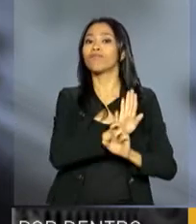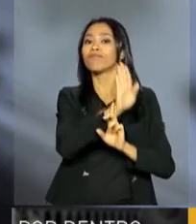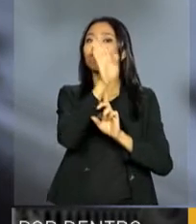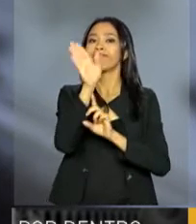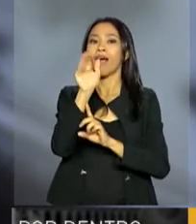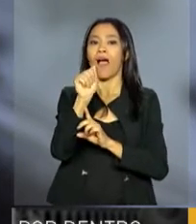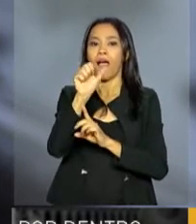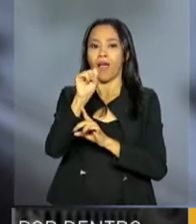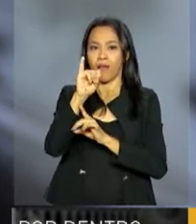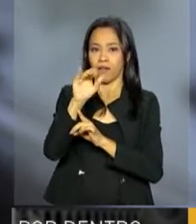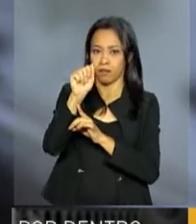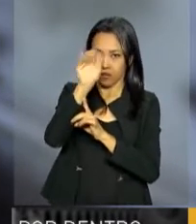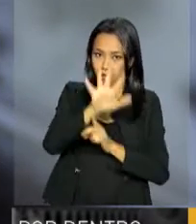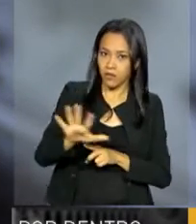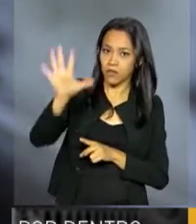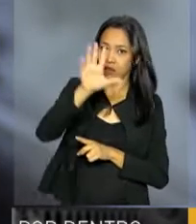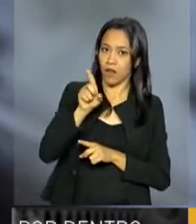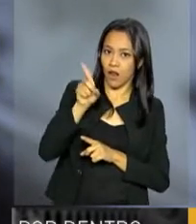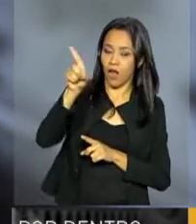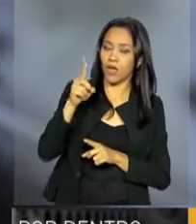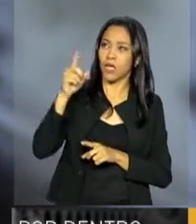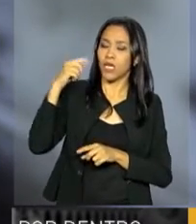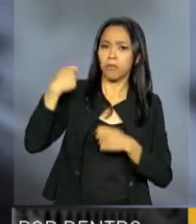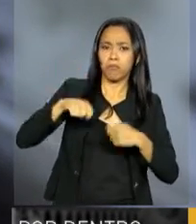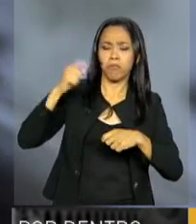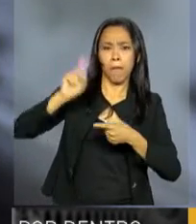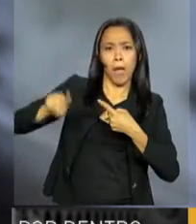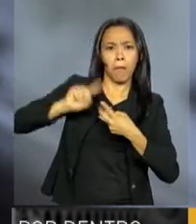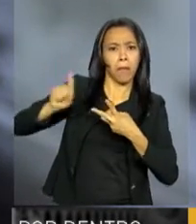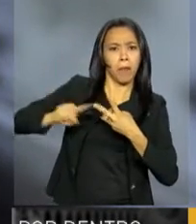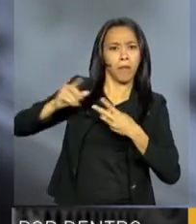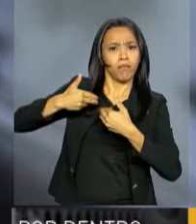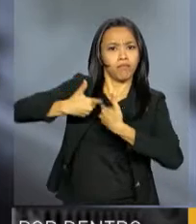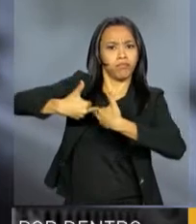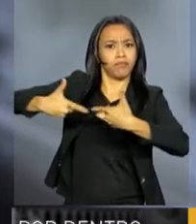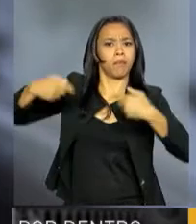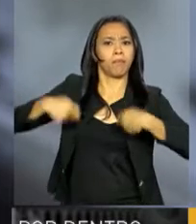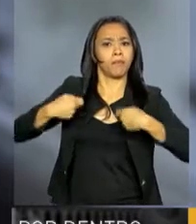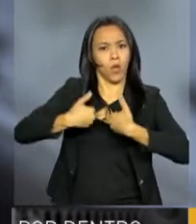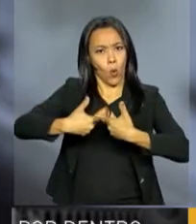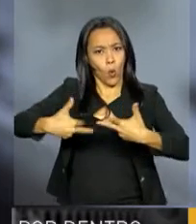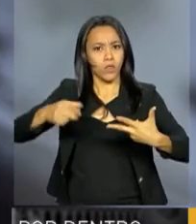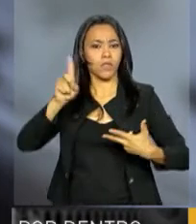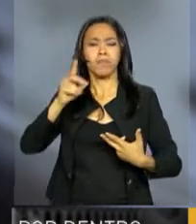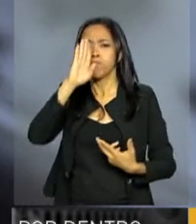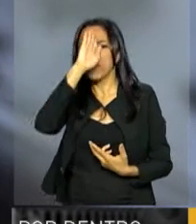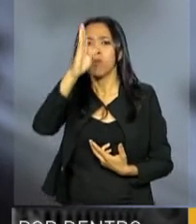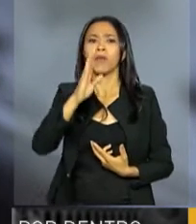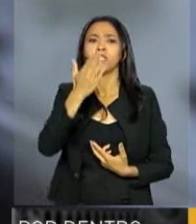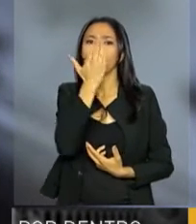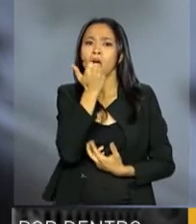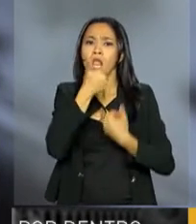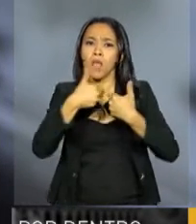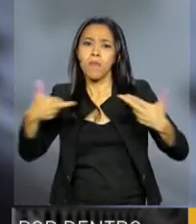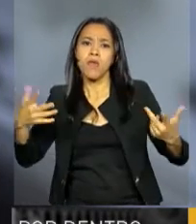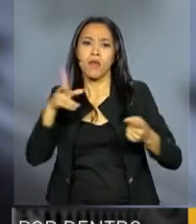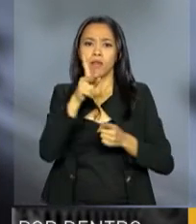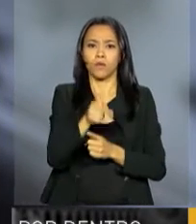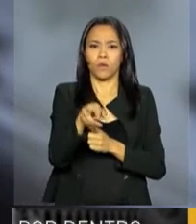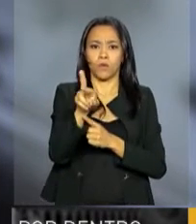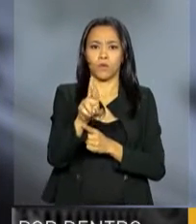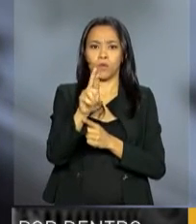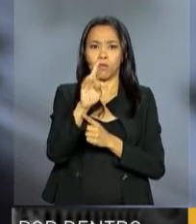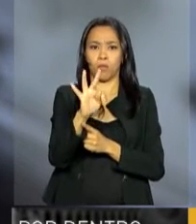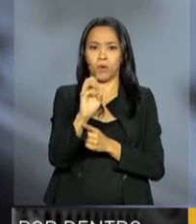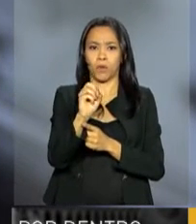área de ampliação de demanda de quase tudo mas certamente de alimentos de proteína e d